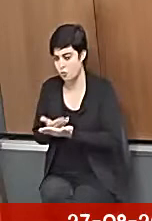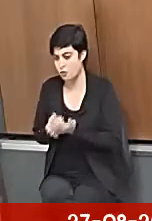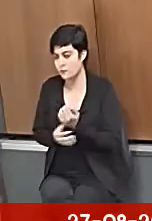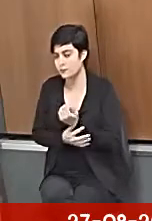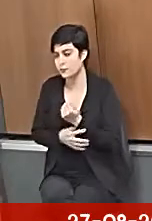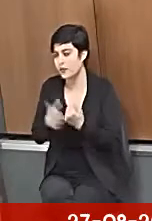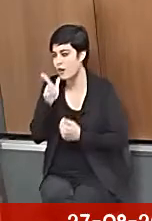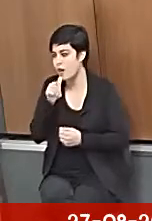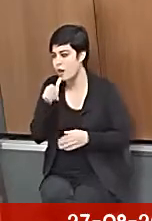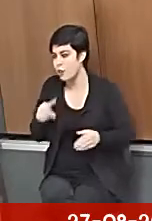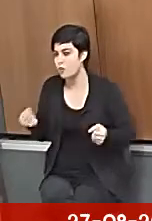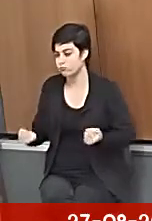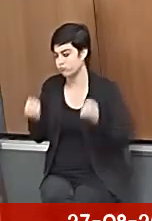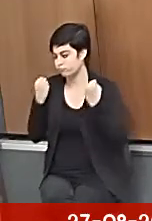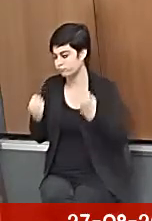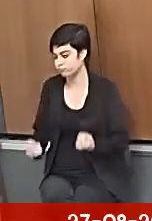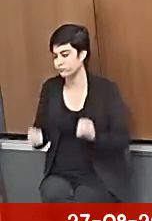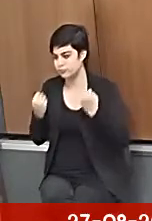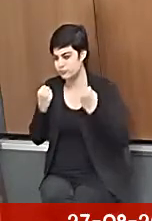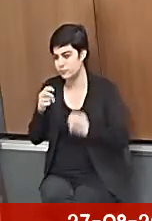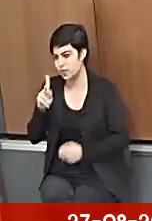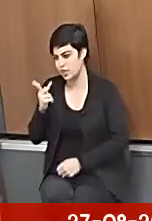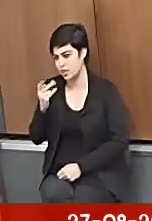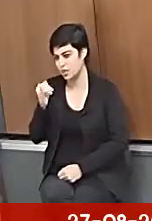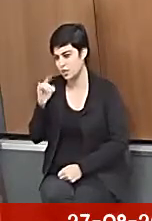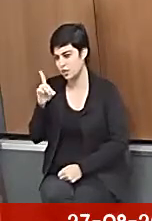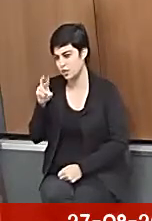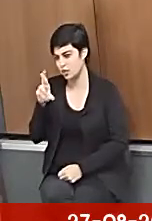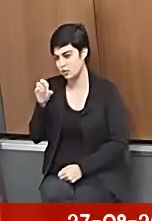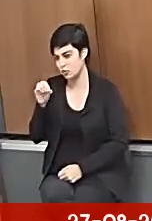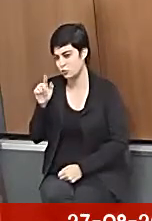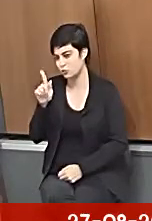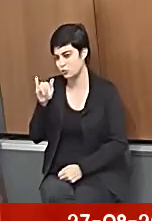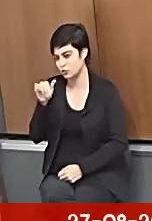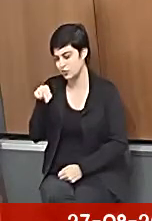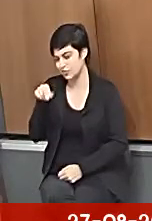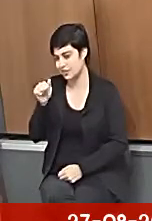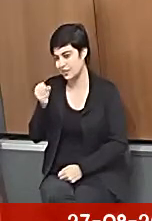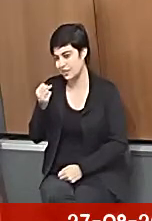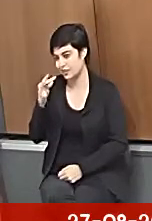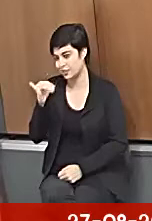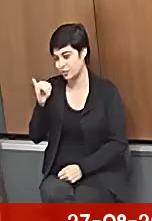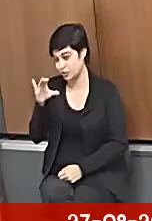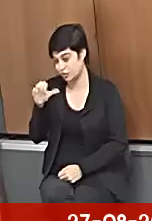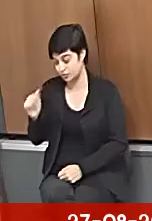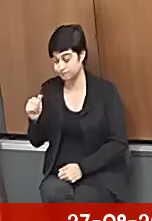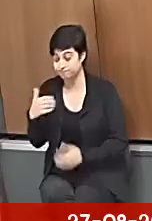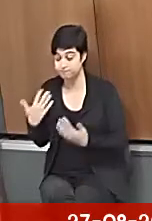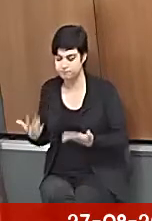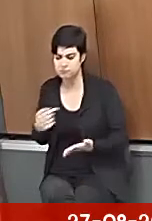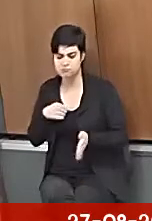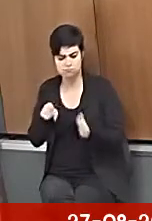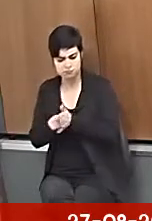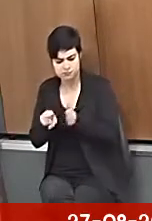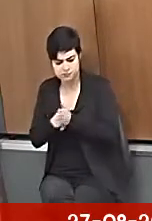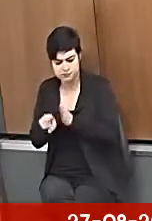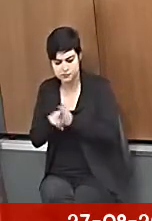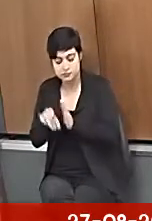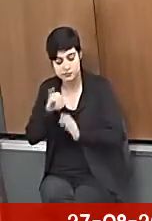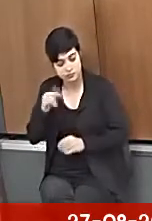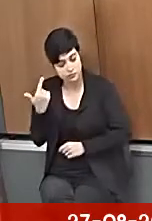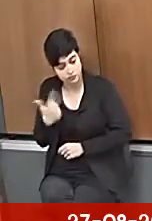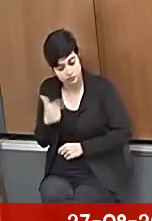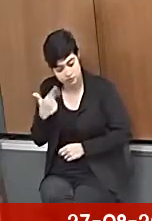no club athlético no labareda estou questionando eles se vocês não kohl se você não colocar